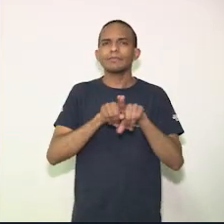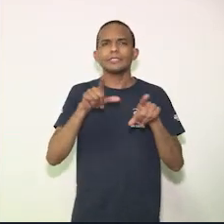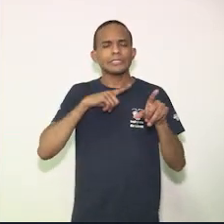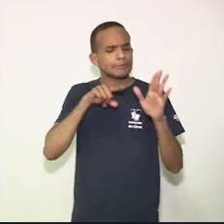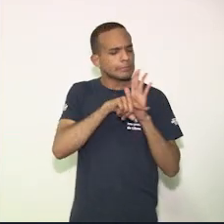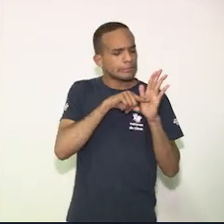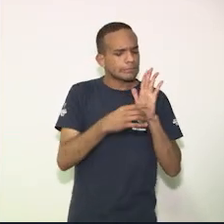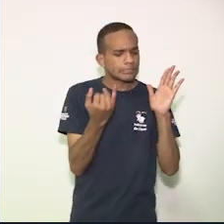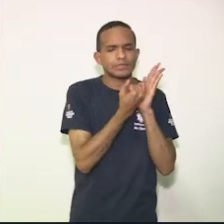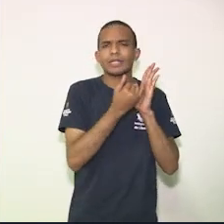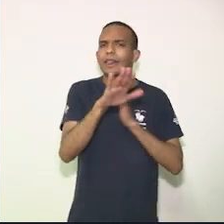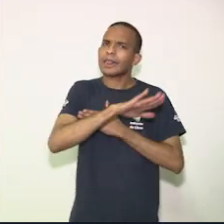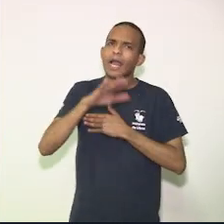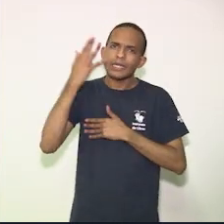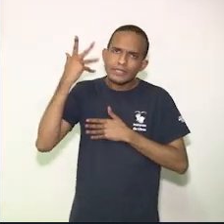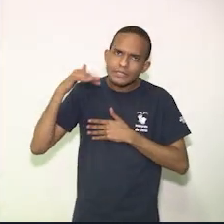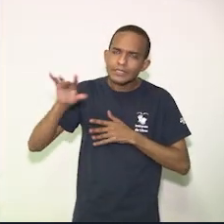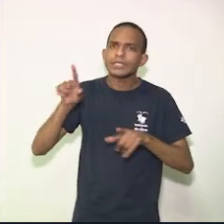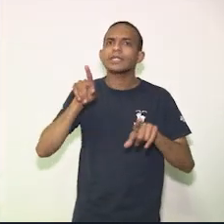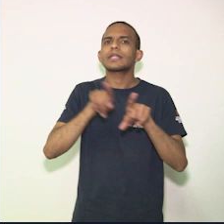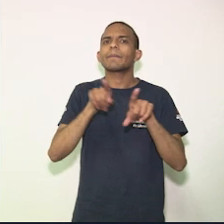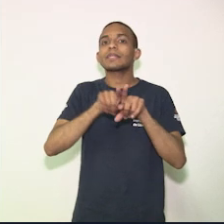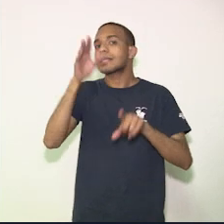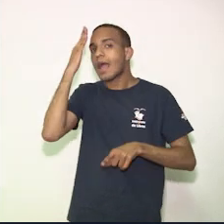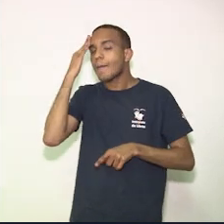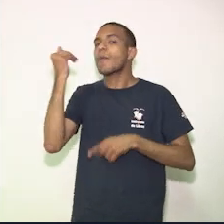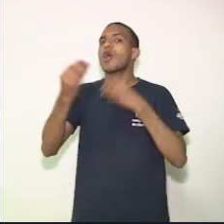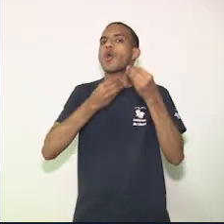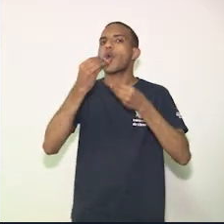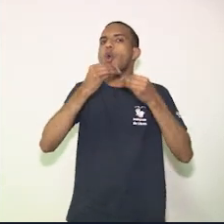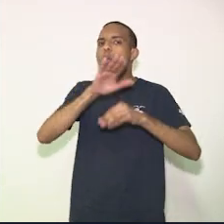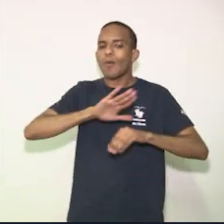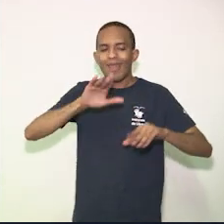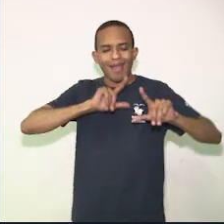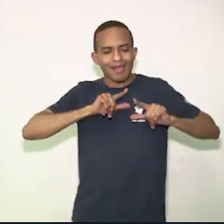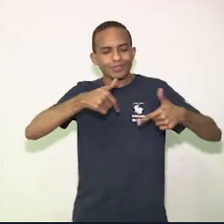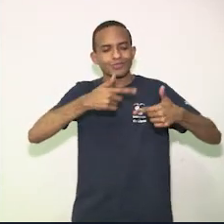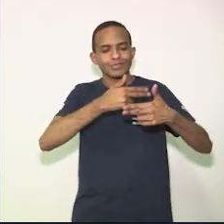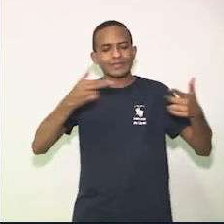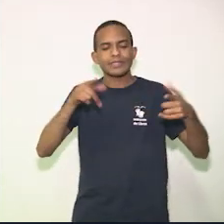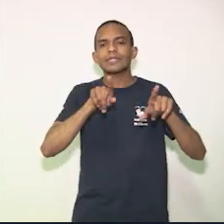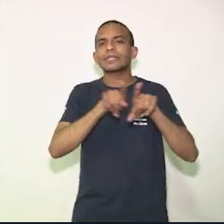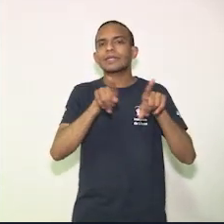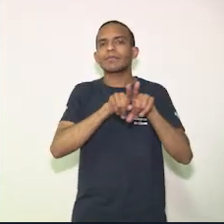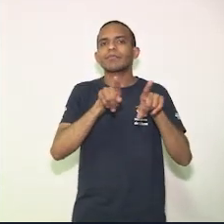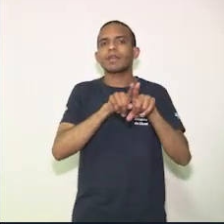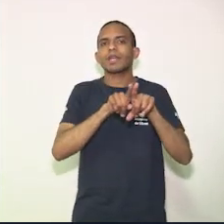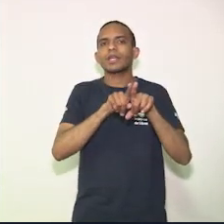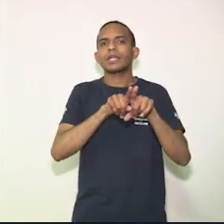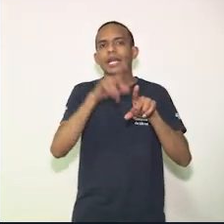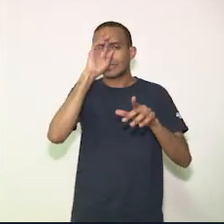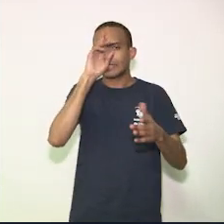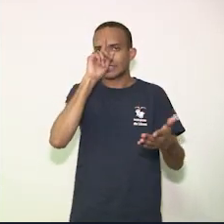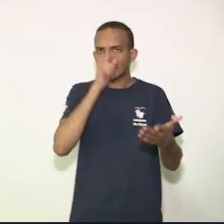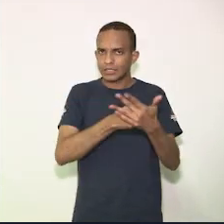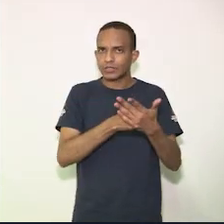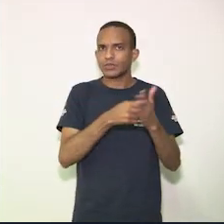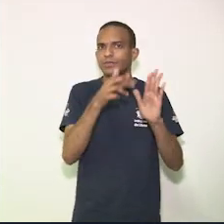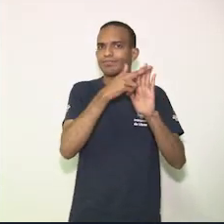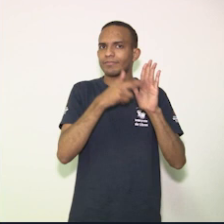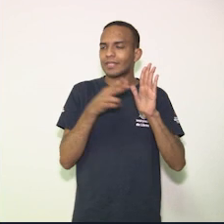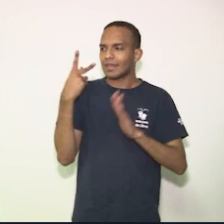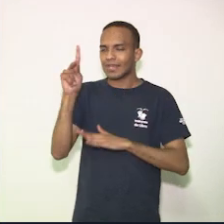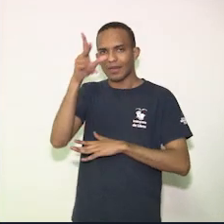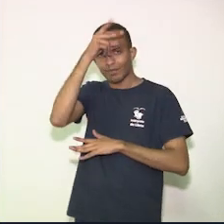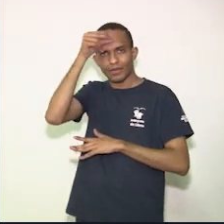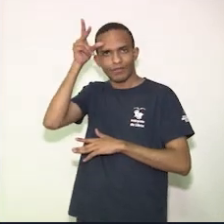inquéritos sorológicos em crianças para subsidiar as ações e as medidas tomadas pelo